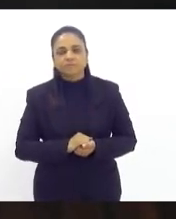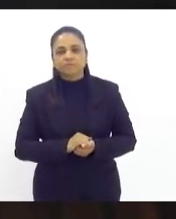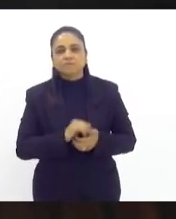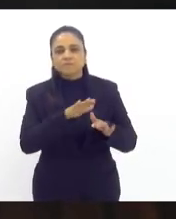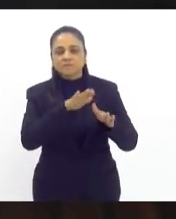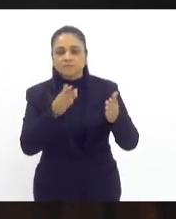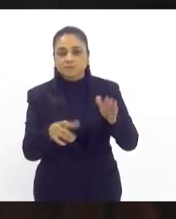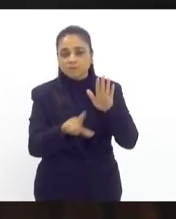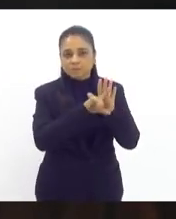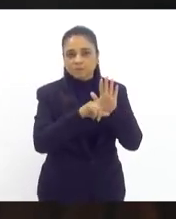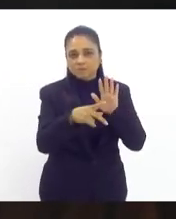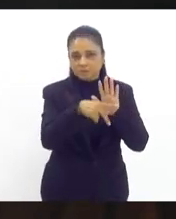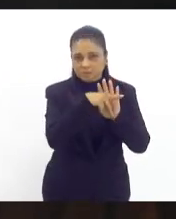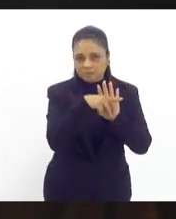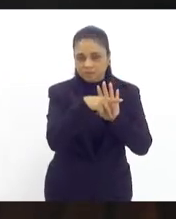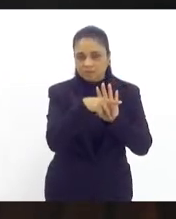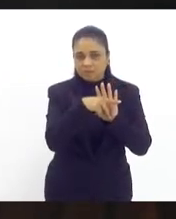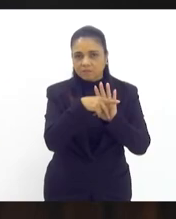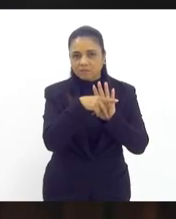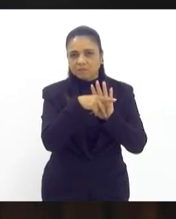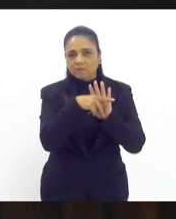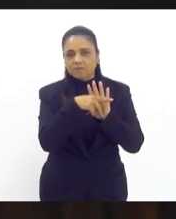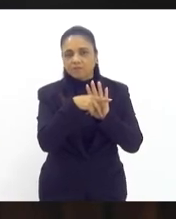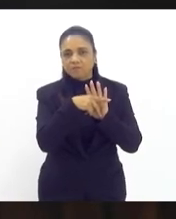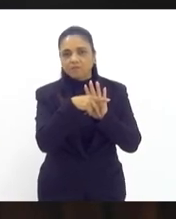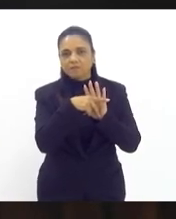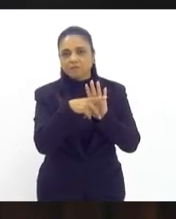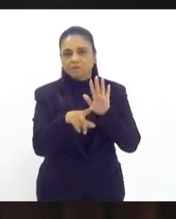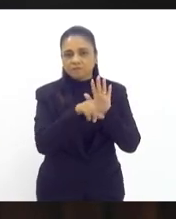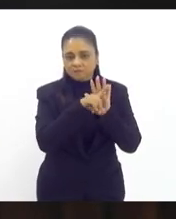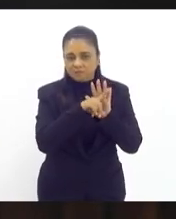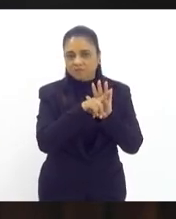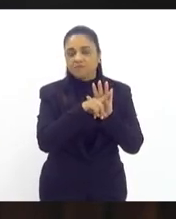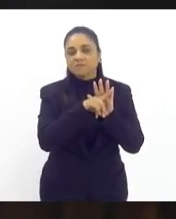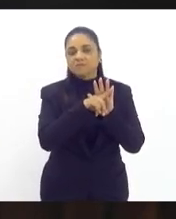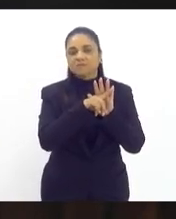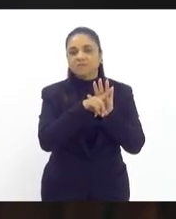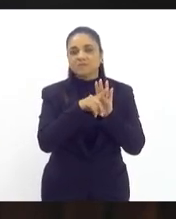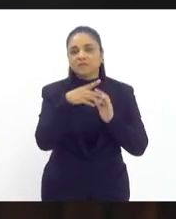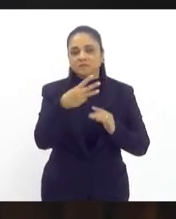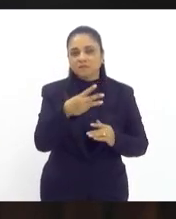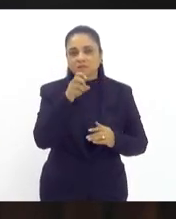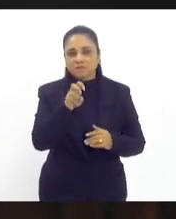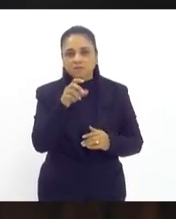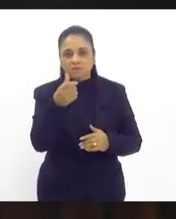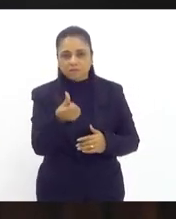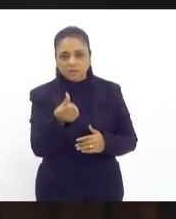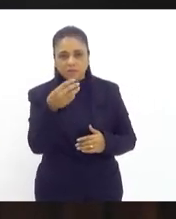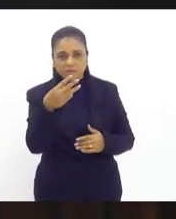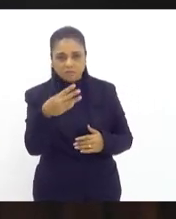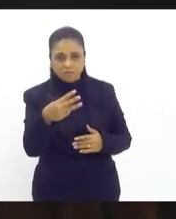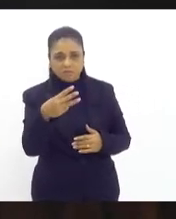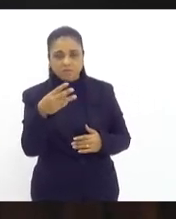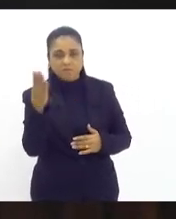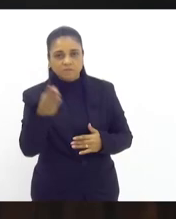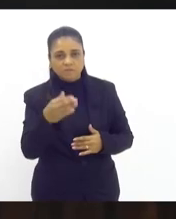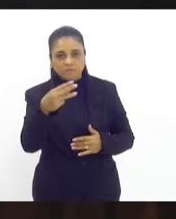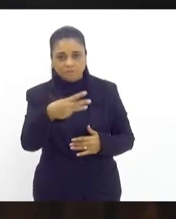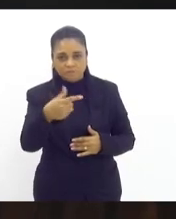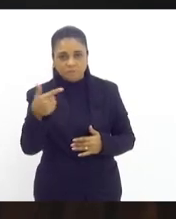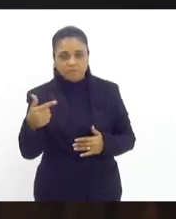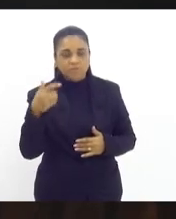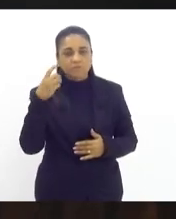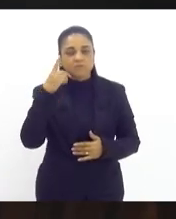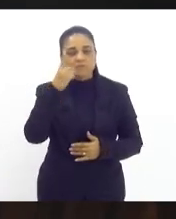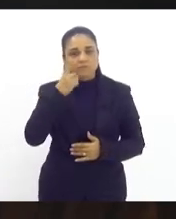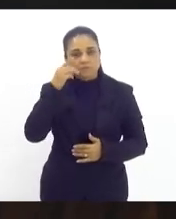a sobre a mesa inclusão no ar do dia do projeto de lei 356 2023 de autoria Deputado Anderson